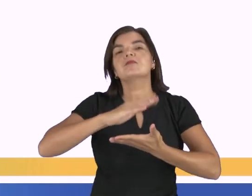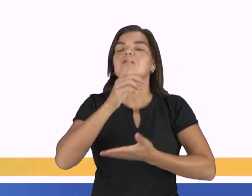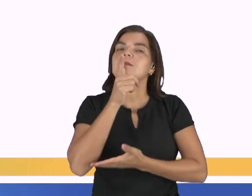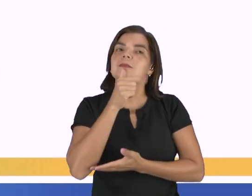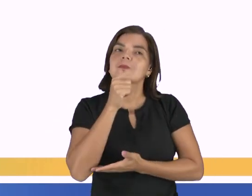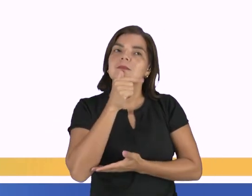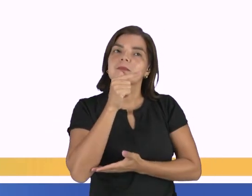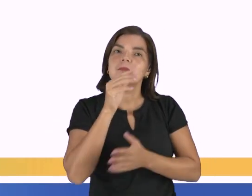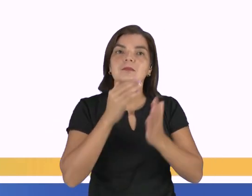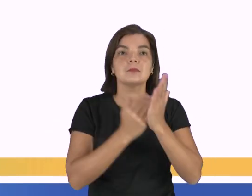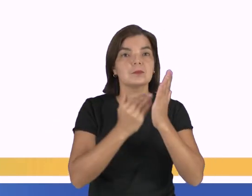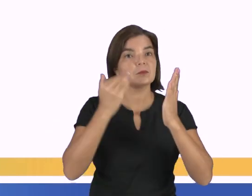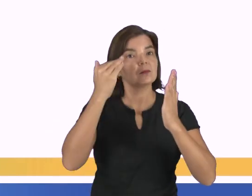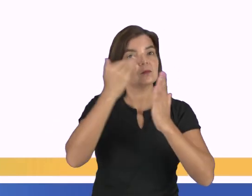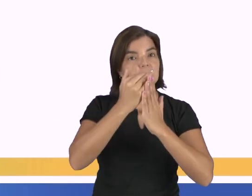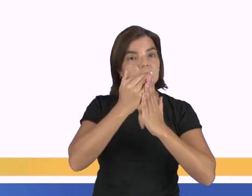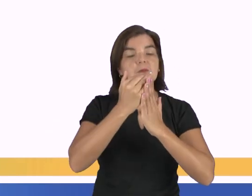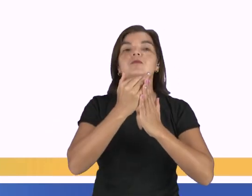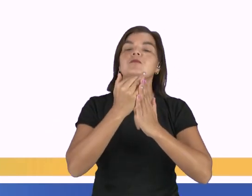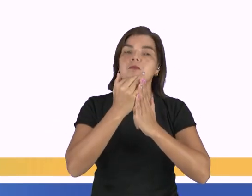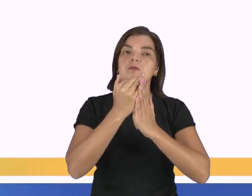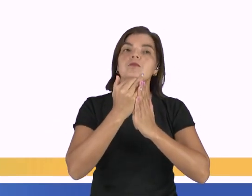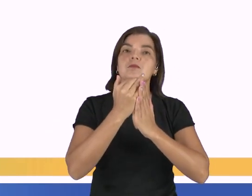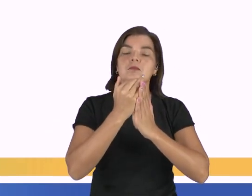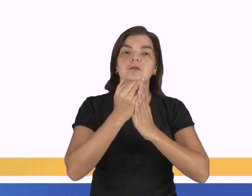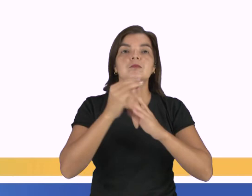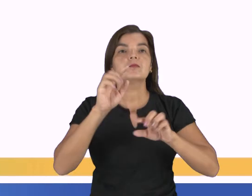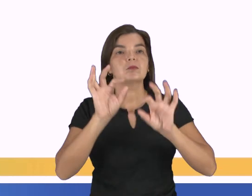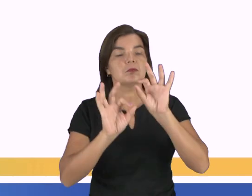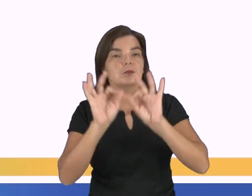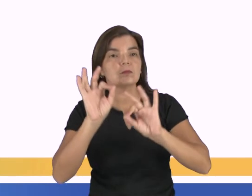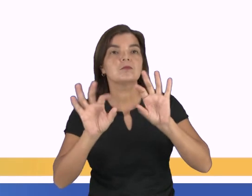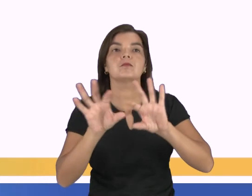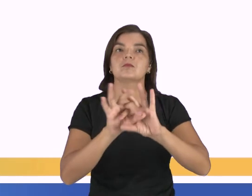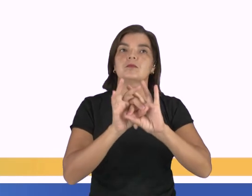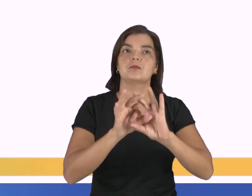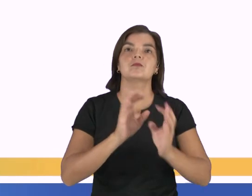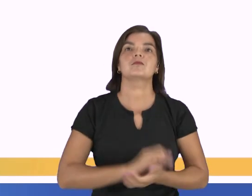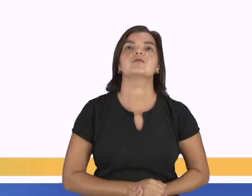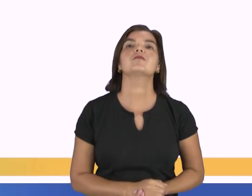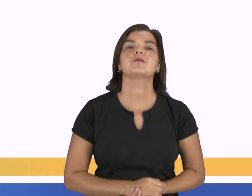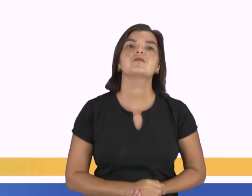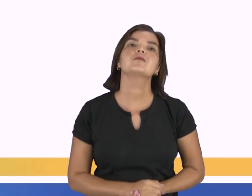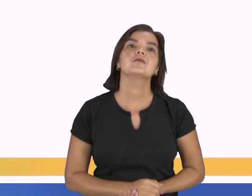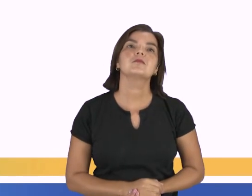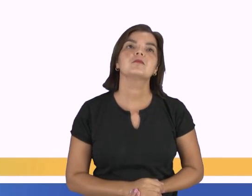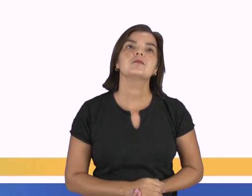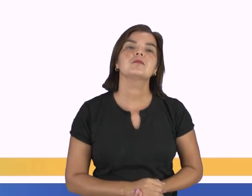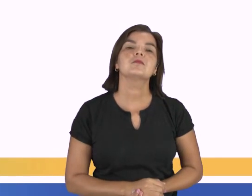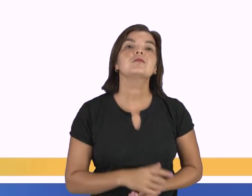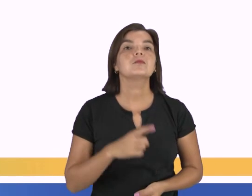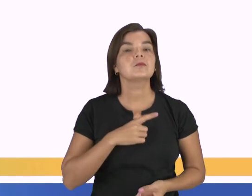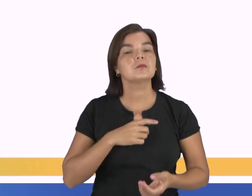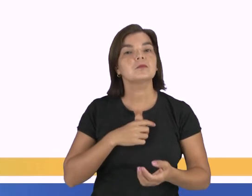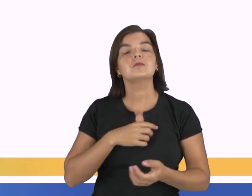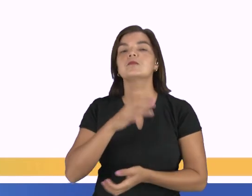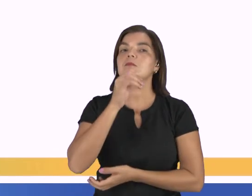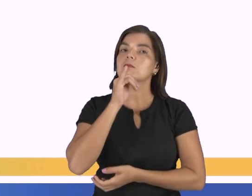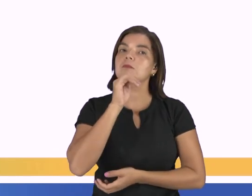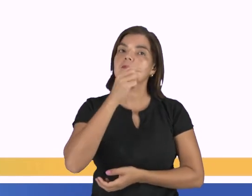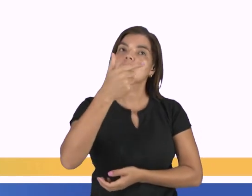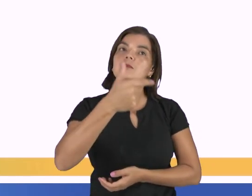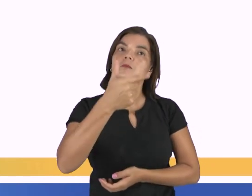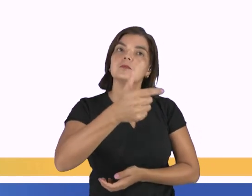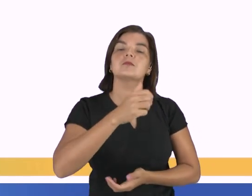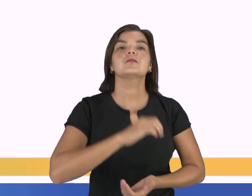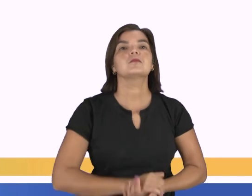água é desde a superfície até onde esse material vai ser conectado. E aí nós temos uma